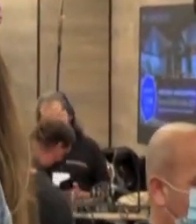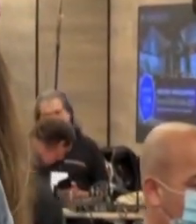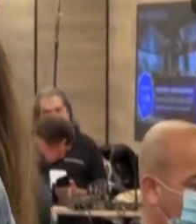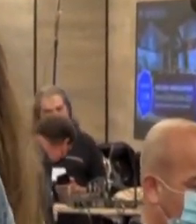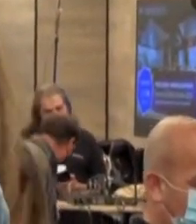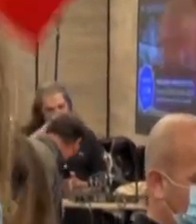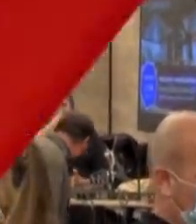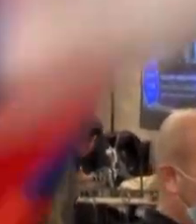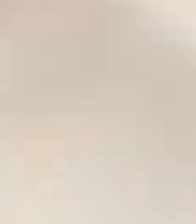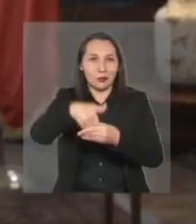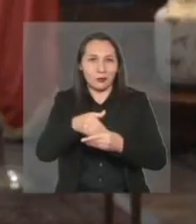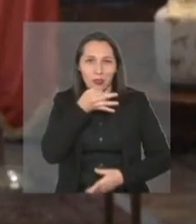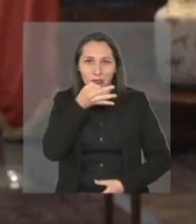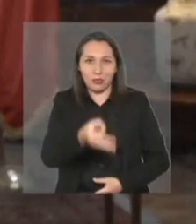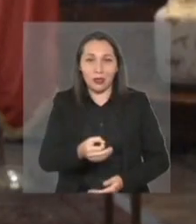forças políticas.